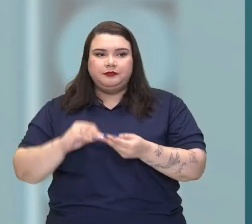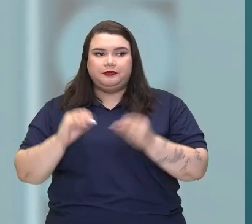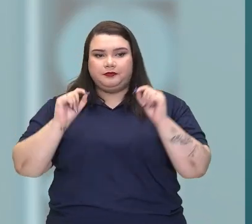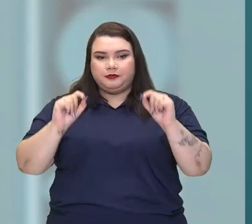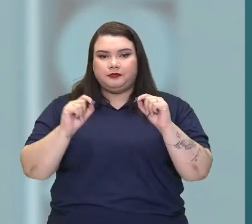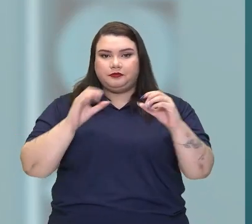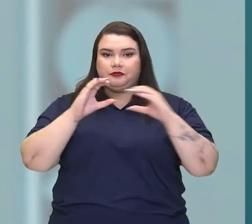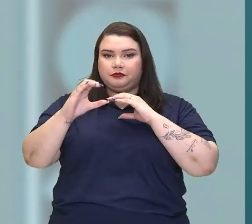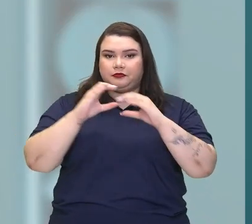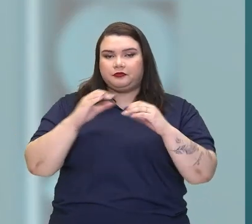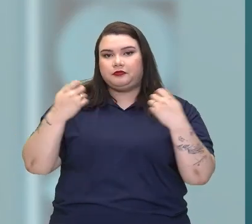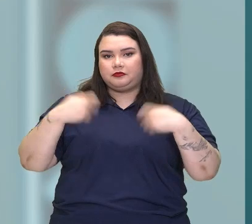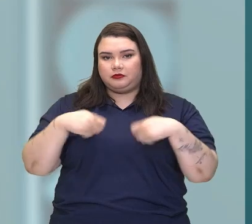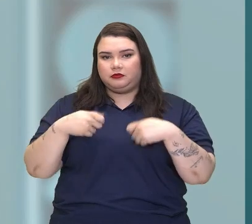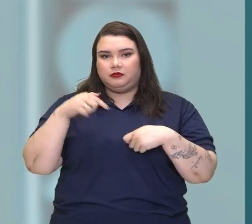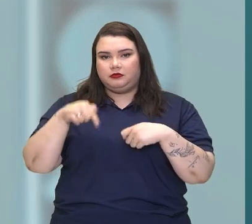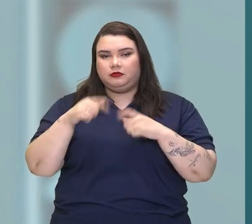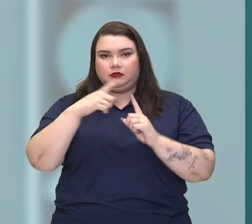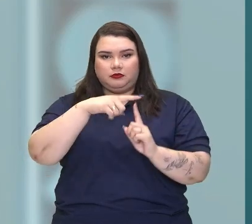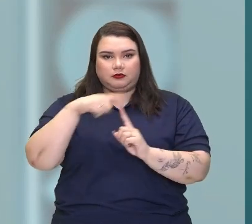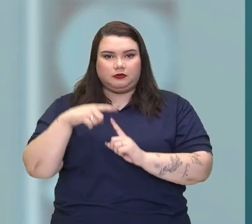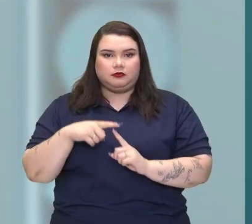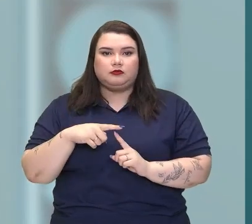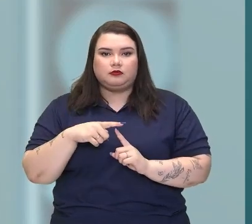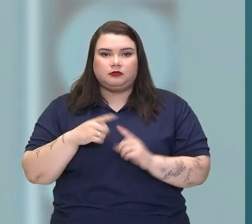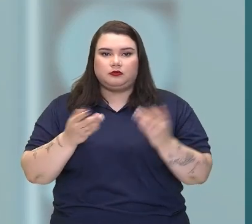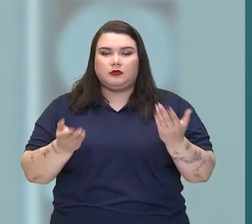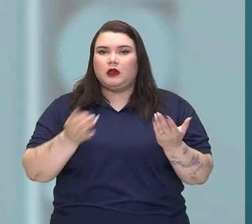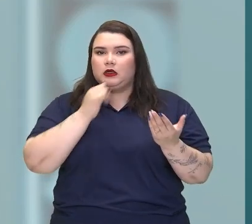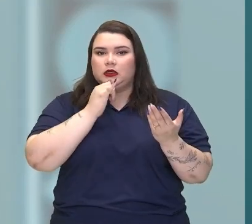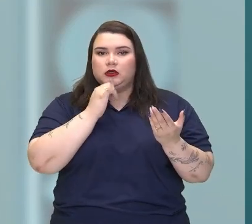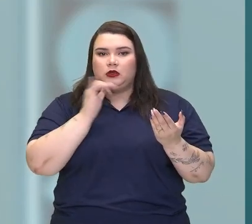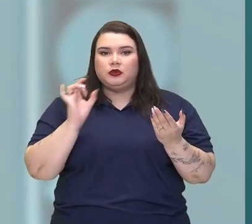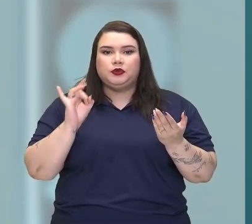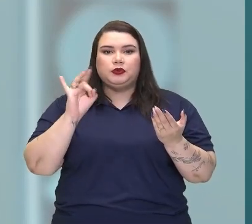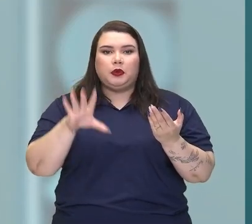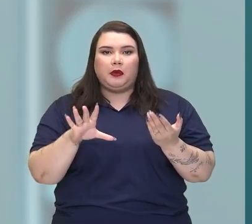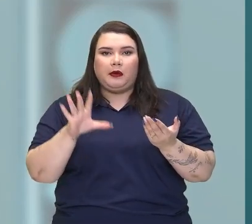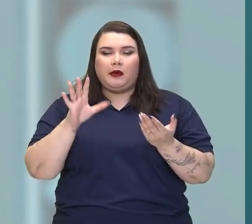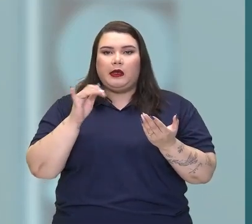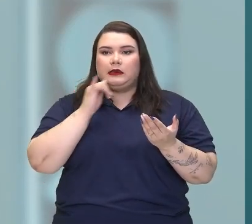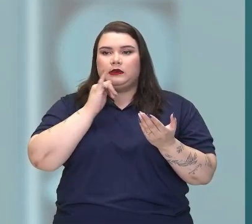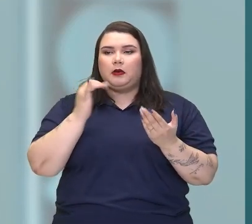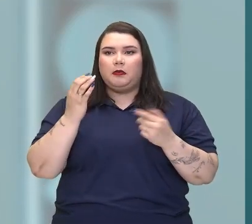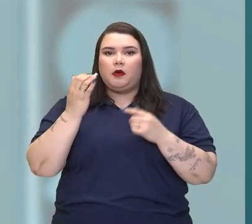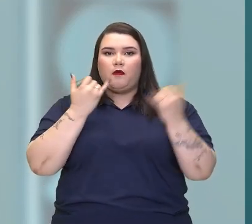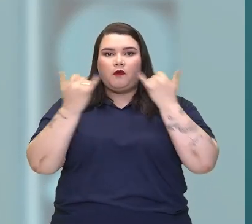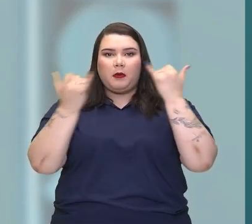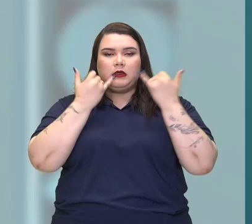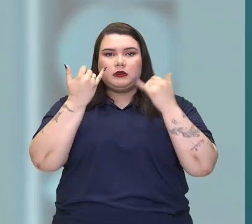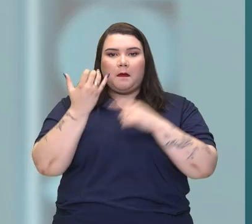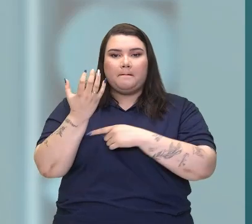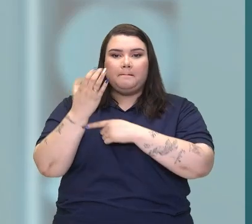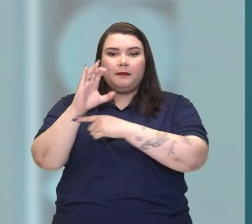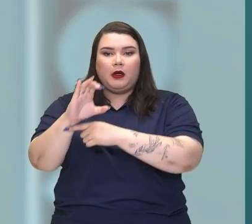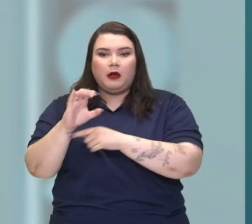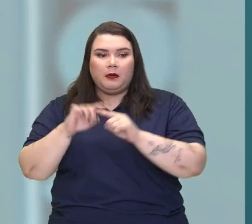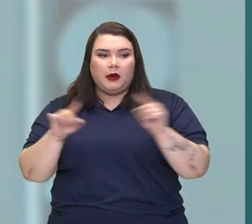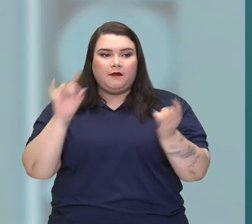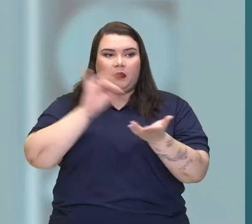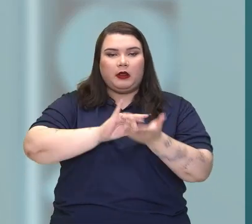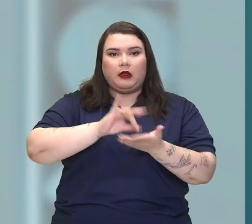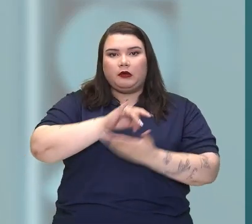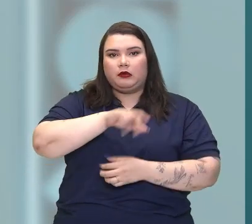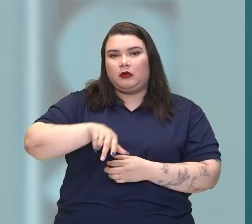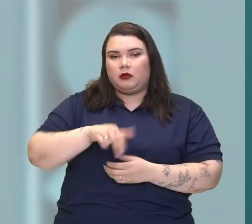Você não pode simplesmente dar dados que podem não ser verdadeiros. Você não pode dizer isso sem nenhum embasamento. Não, a gente